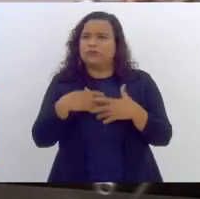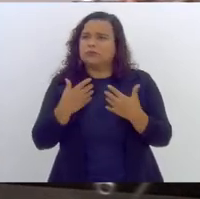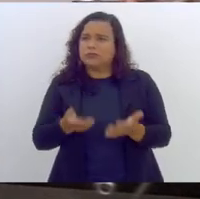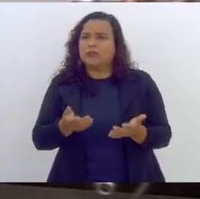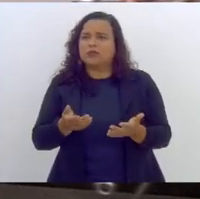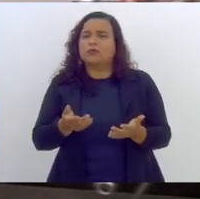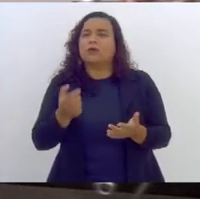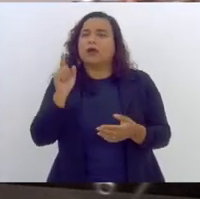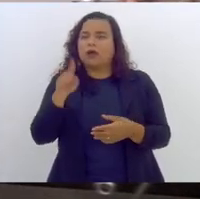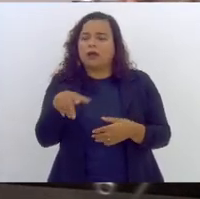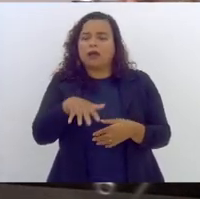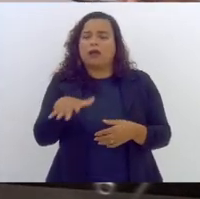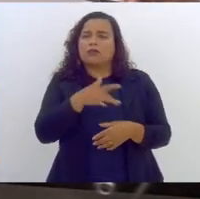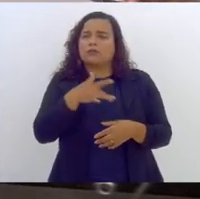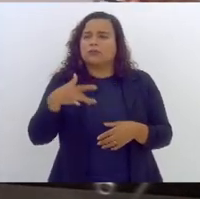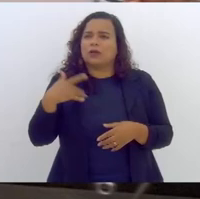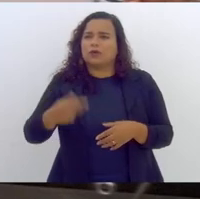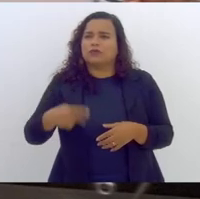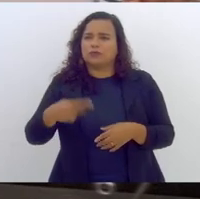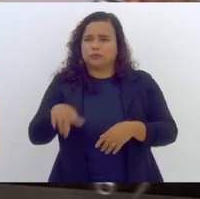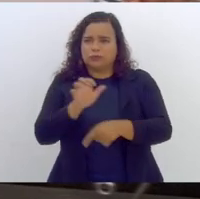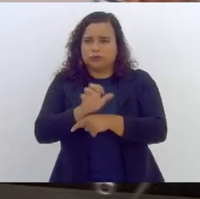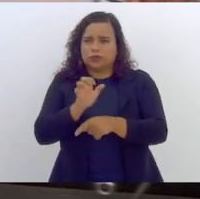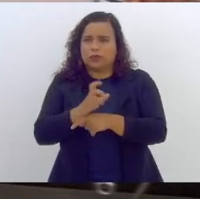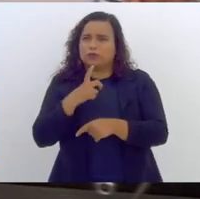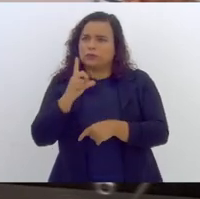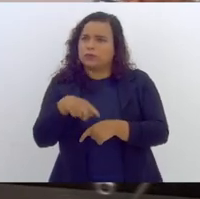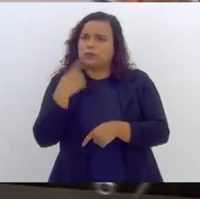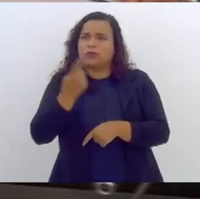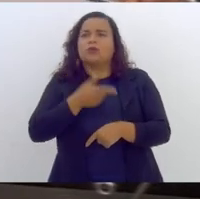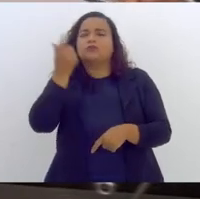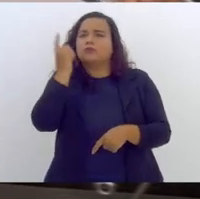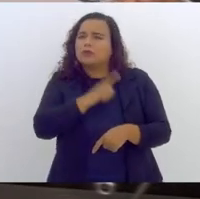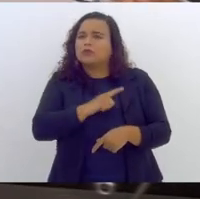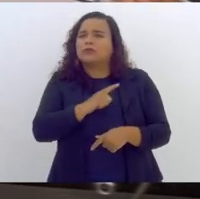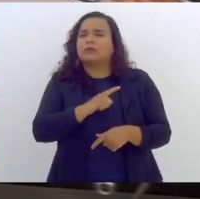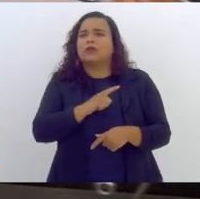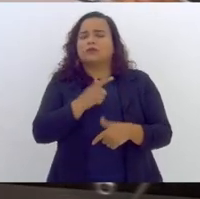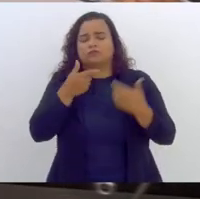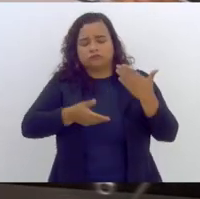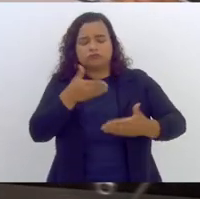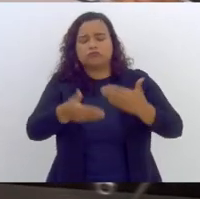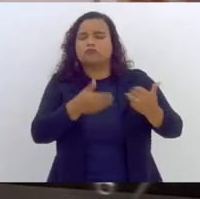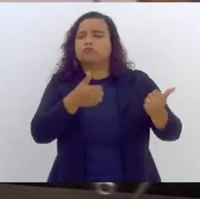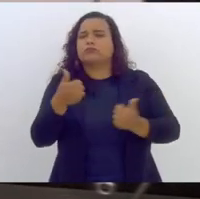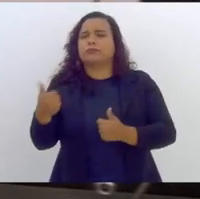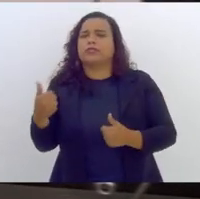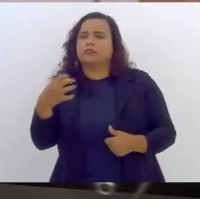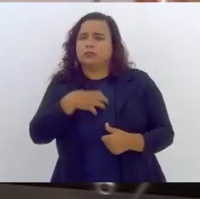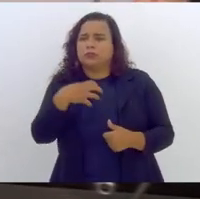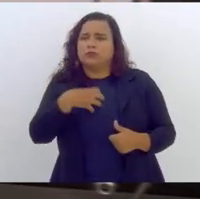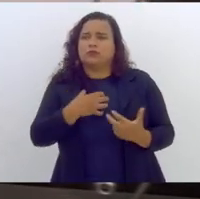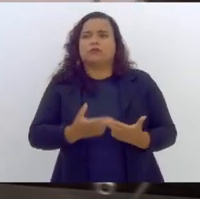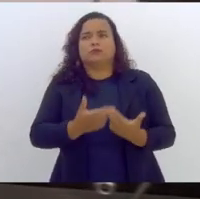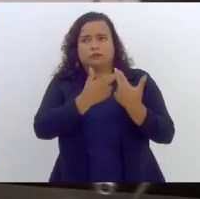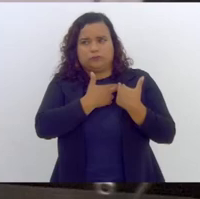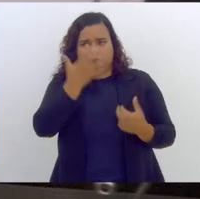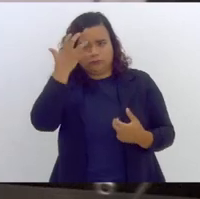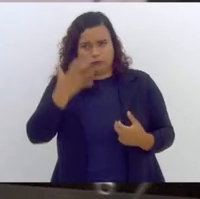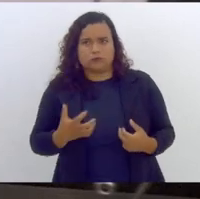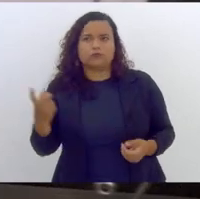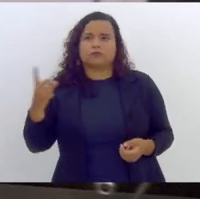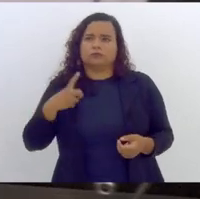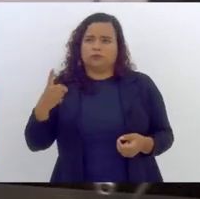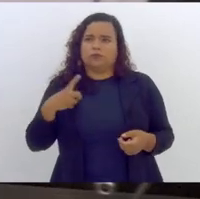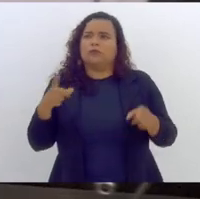a saúde do nosso Estado para que a gente consiga prosseguir de uma forma o que responsável não é